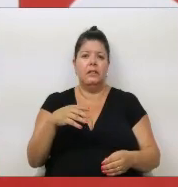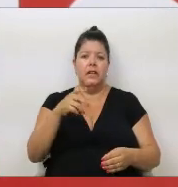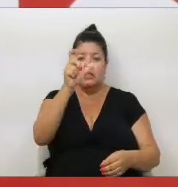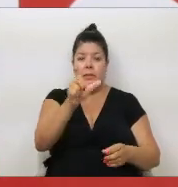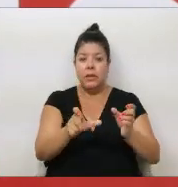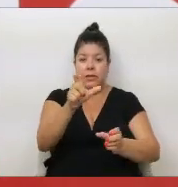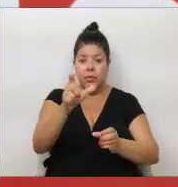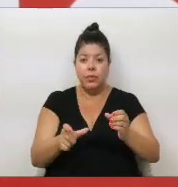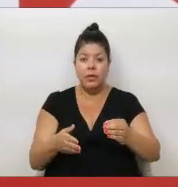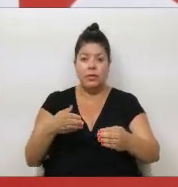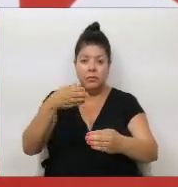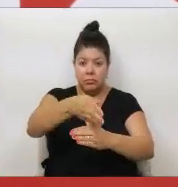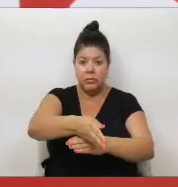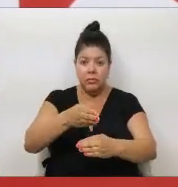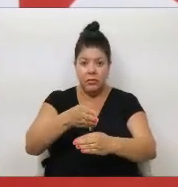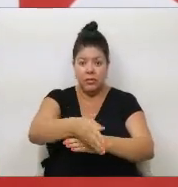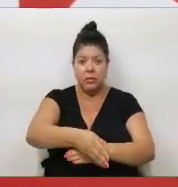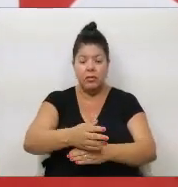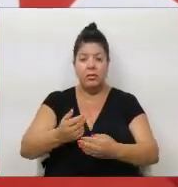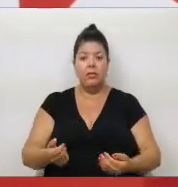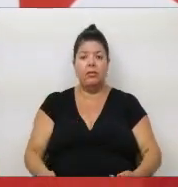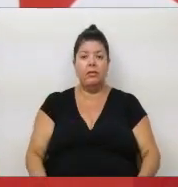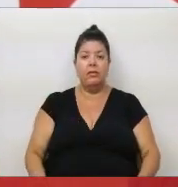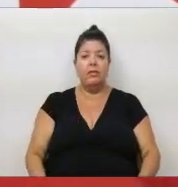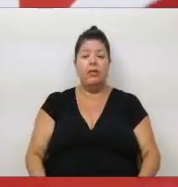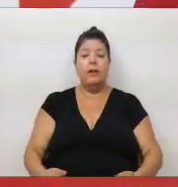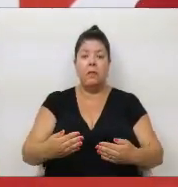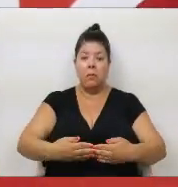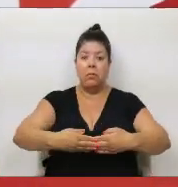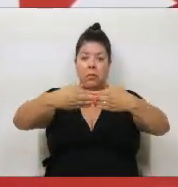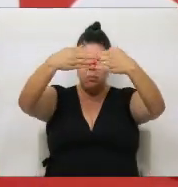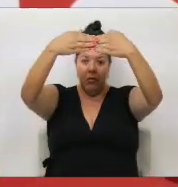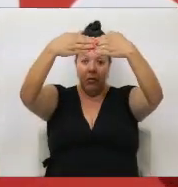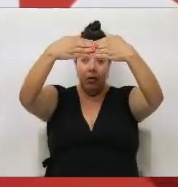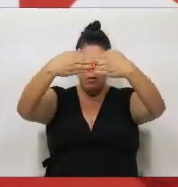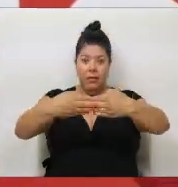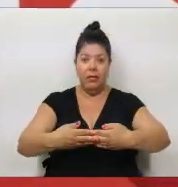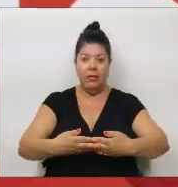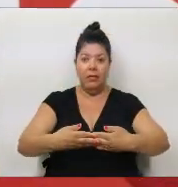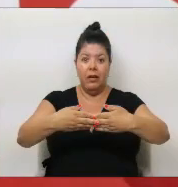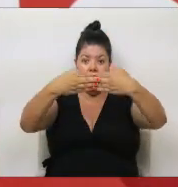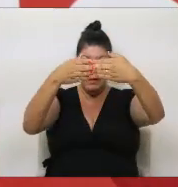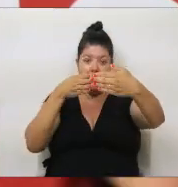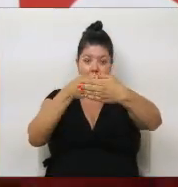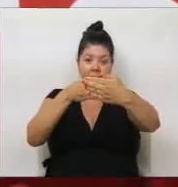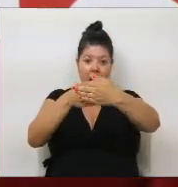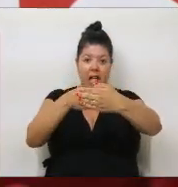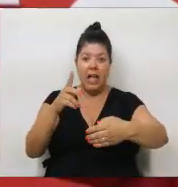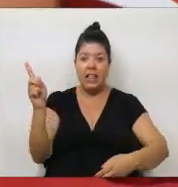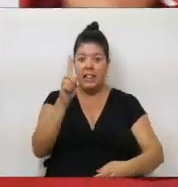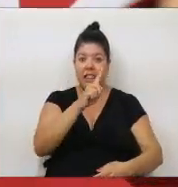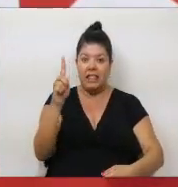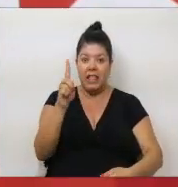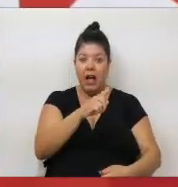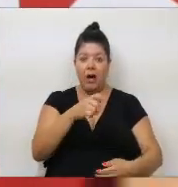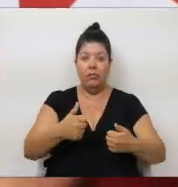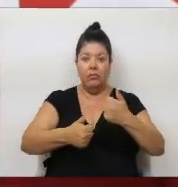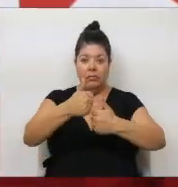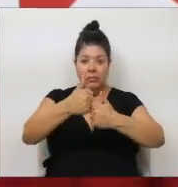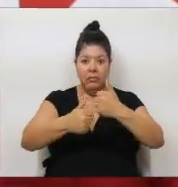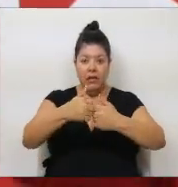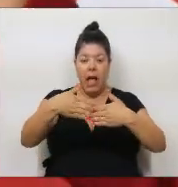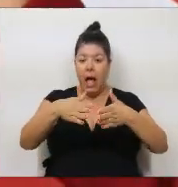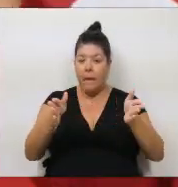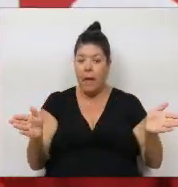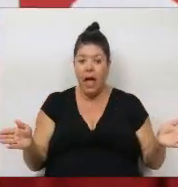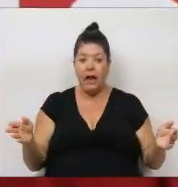aberta, a escola sem muro, não muro físico, mas a escola sem barreiras, onde muitos campeonatos, onde